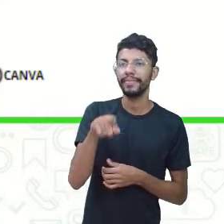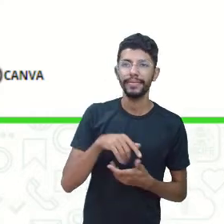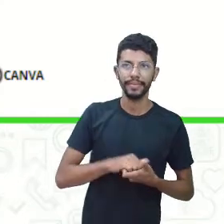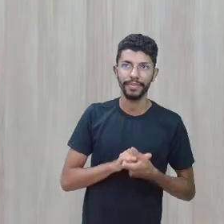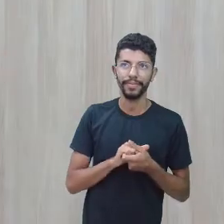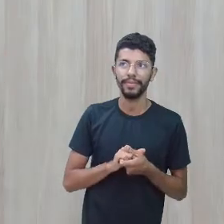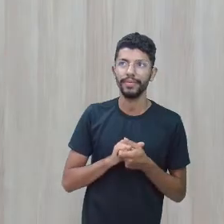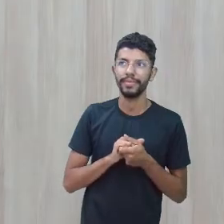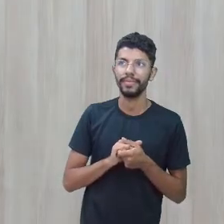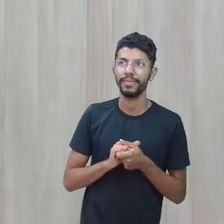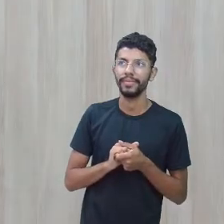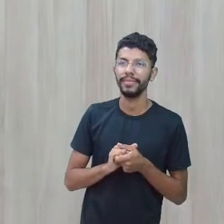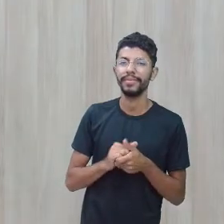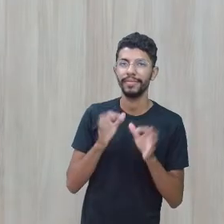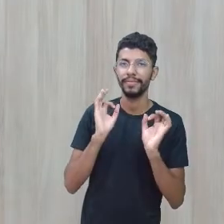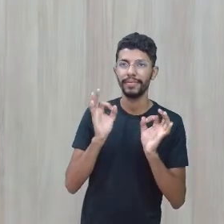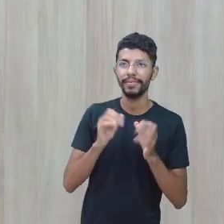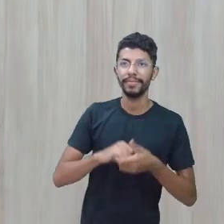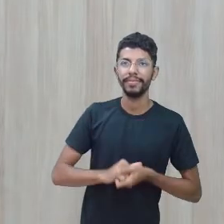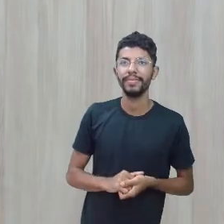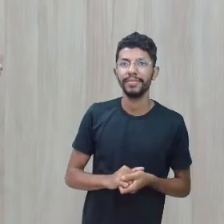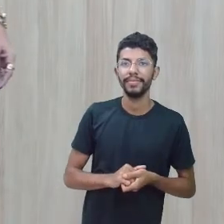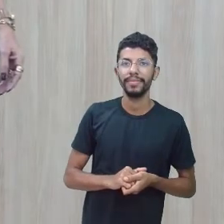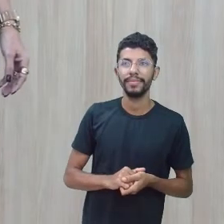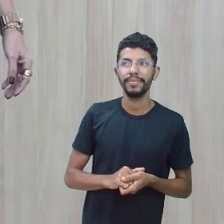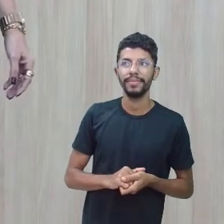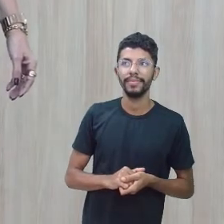sujeito simples, tá?